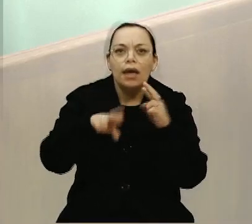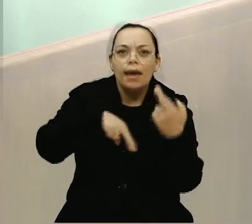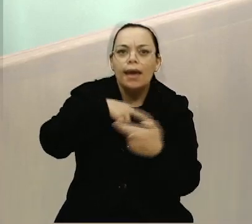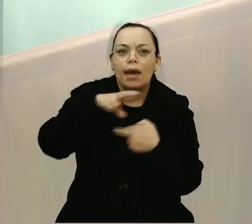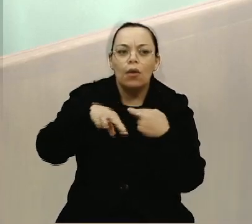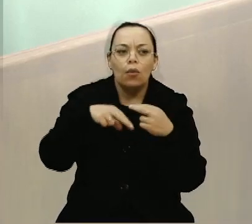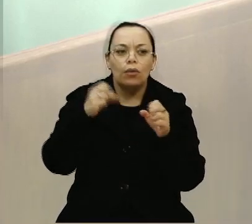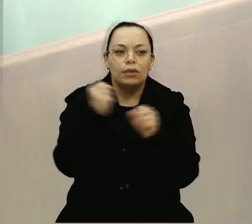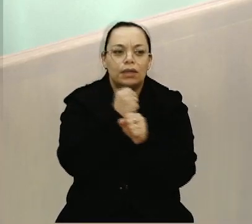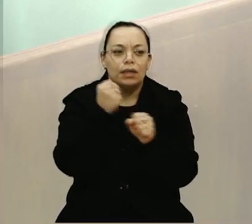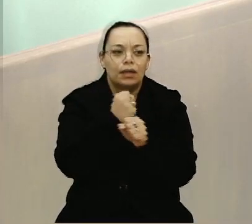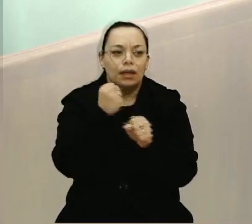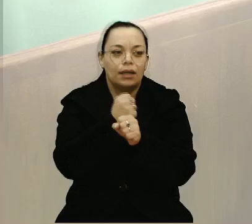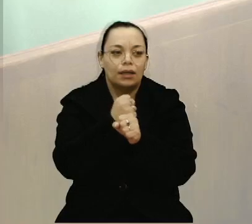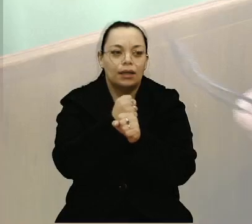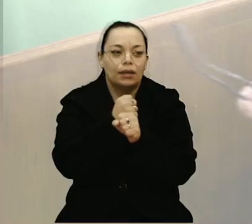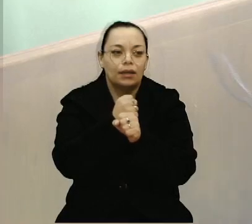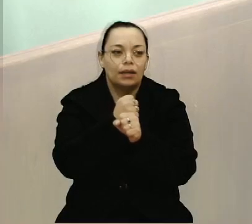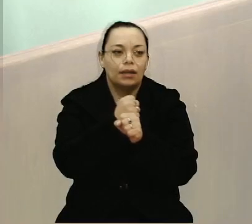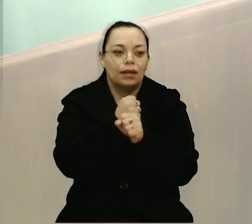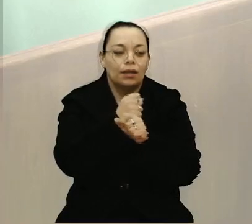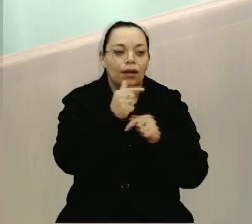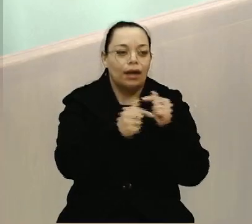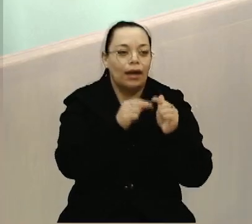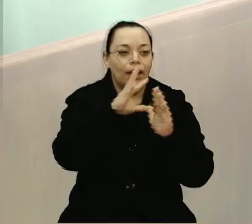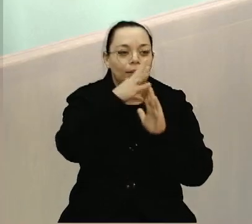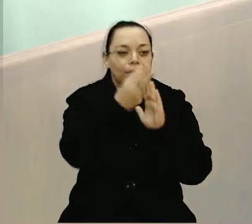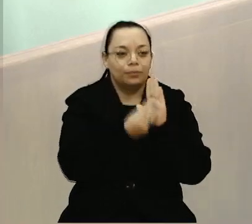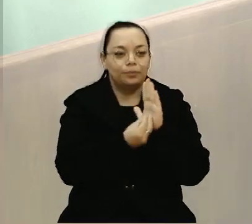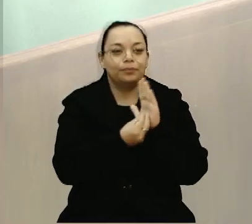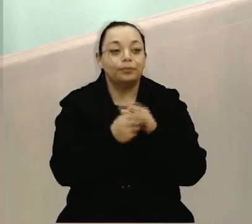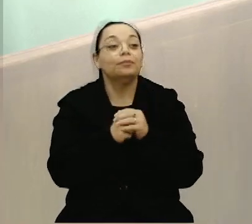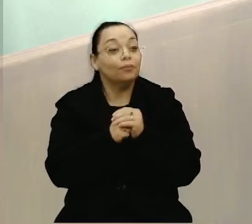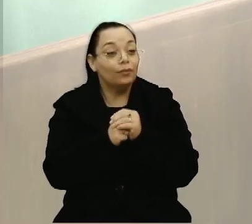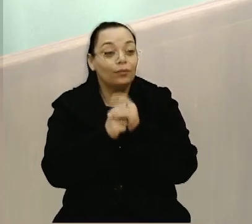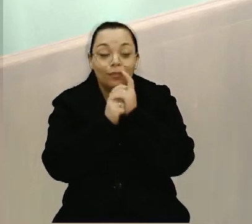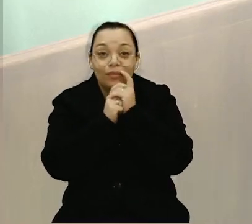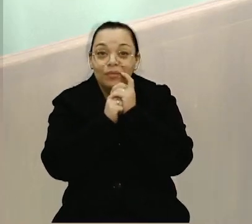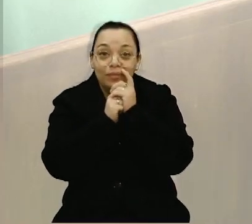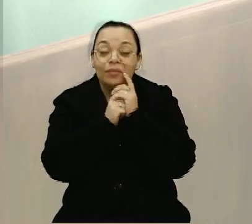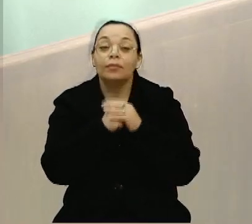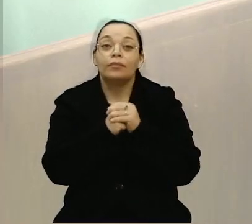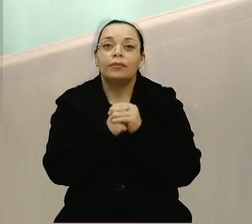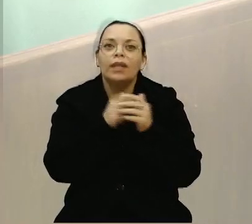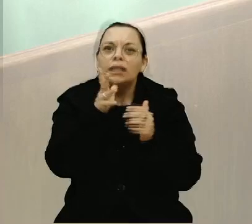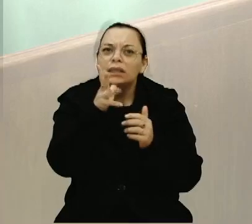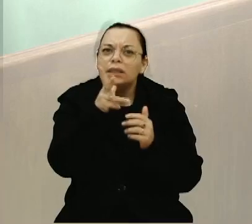de Obras. Mas ainda está na topografia, mas que demora, meu Deus do céu.